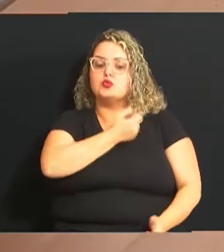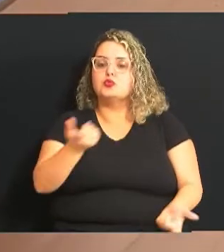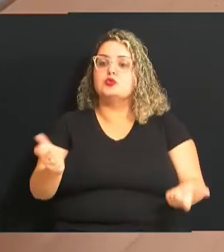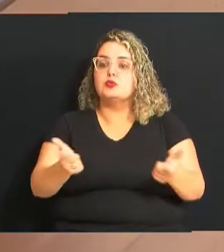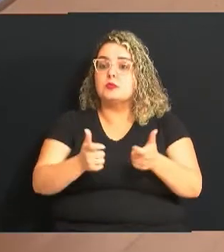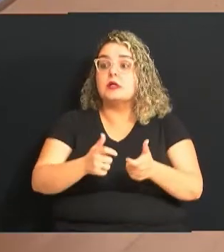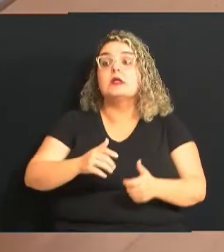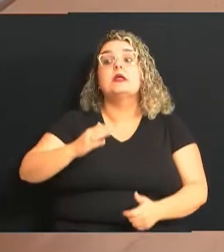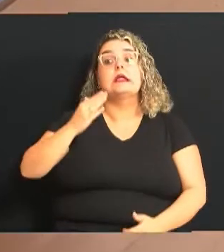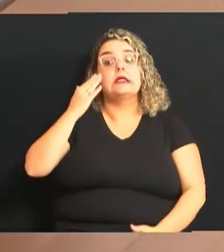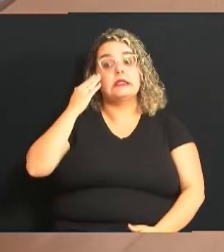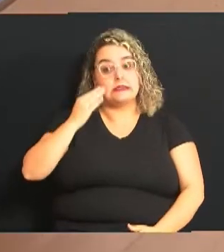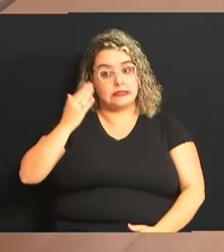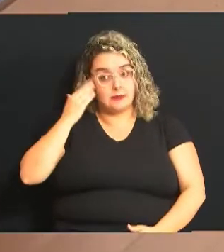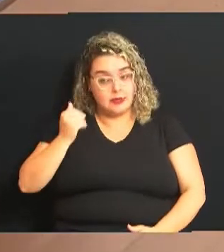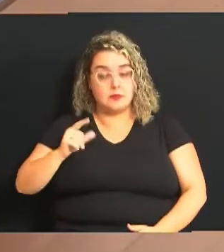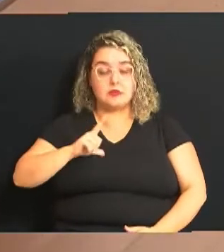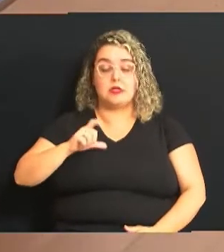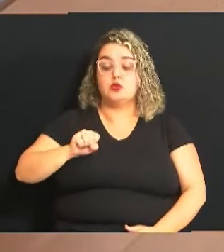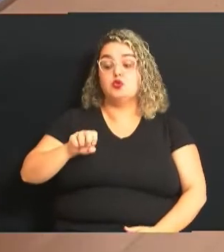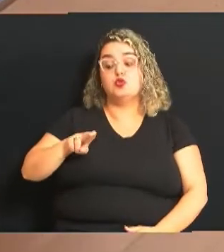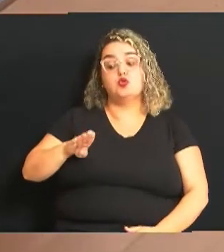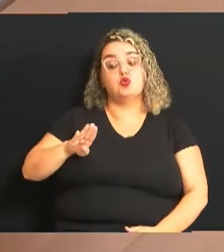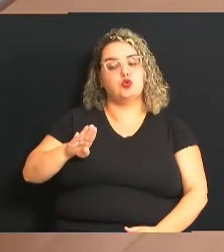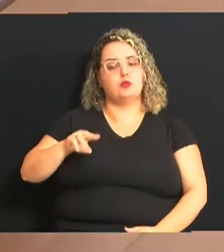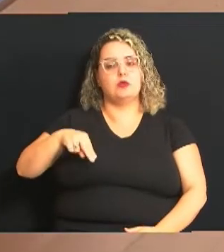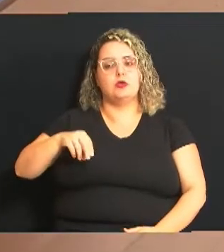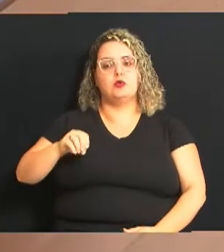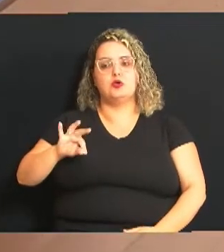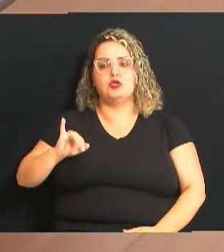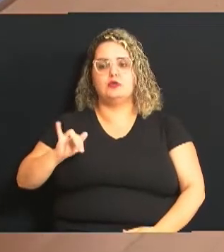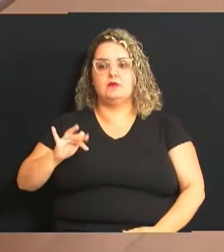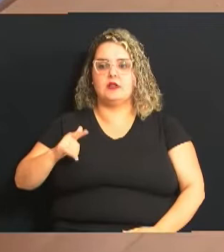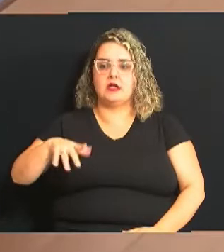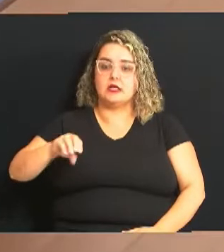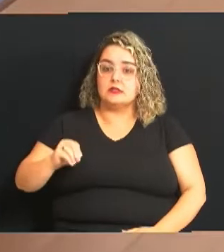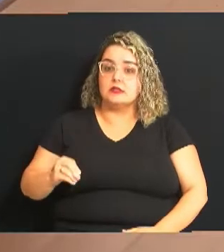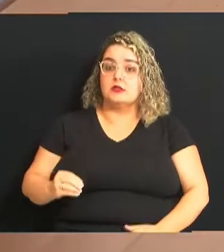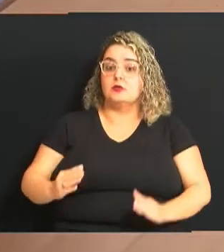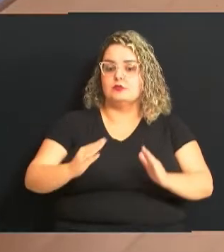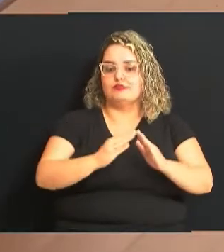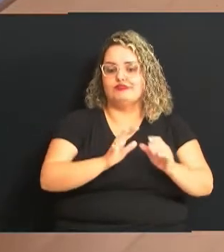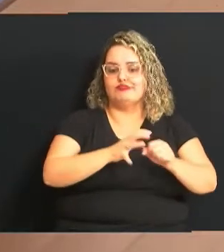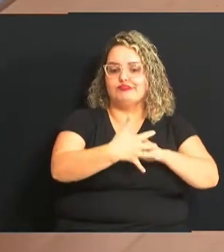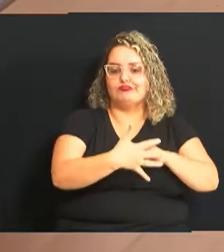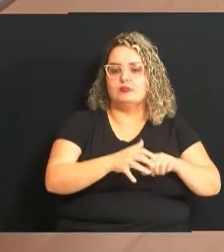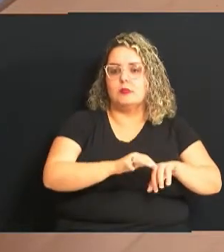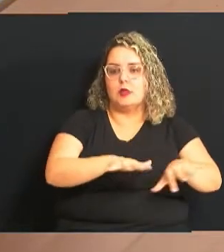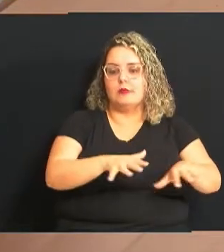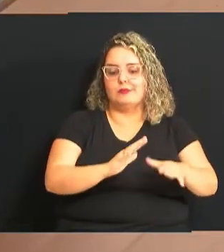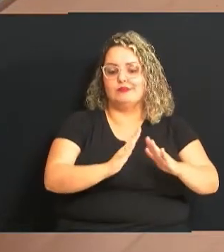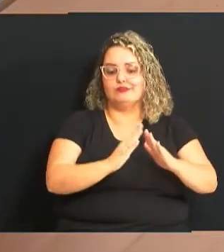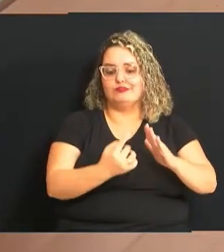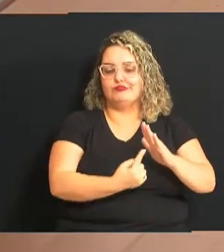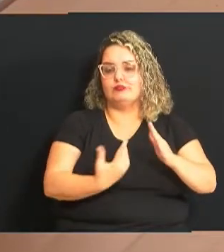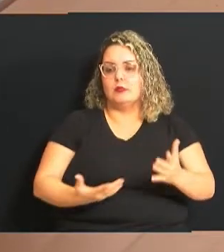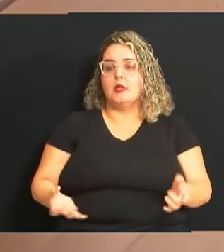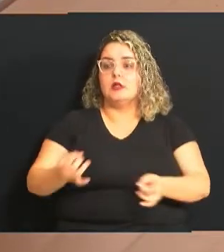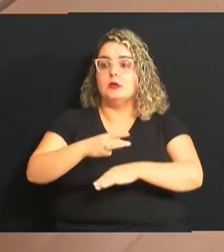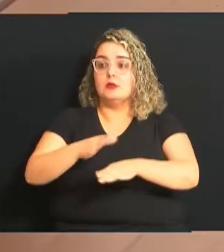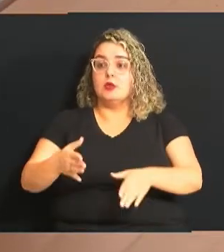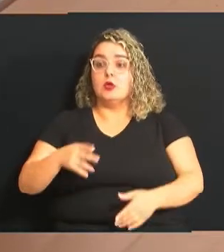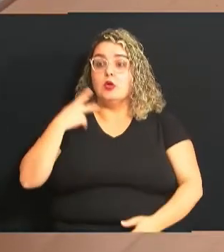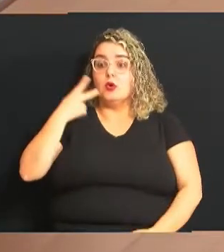existe uma subnotificação em função da Covid-19. E a gente encerrou o bloco falando justamente sobre